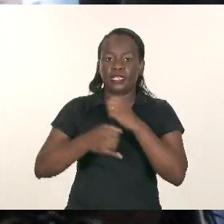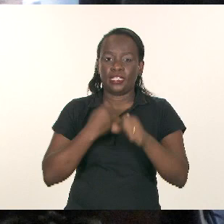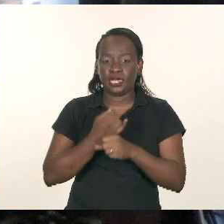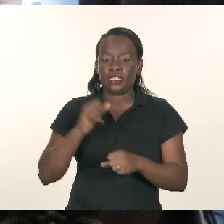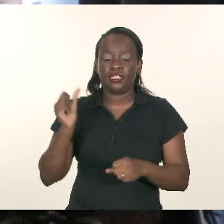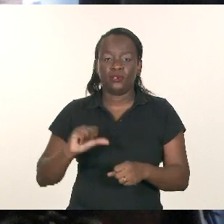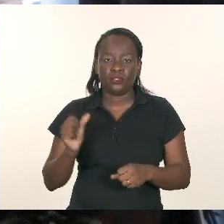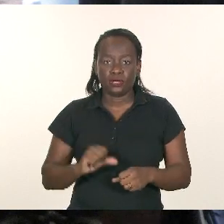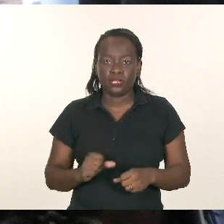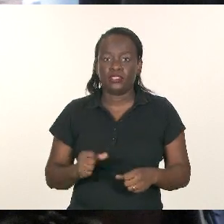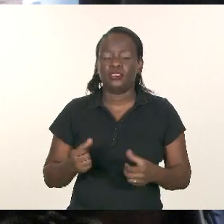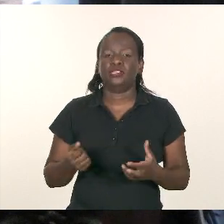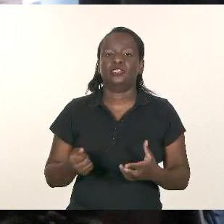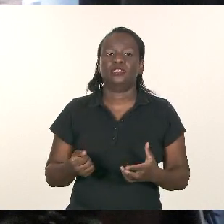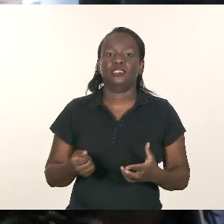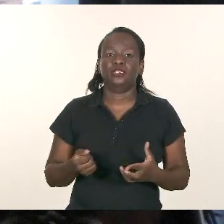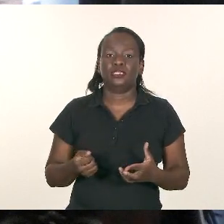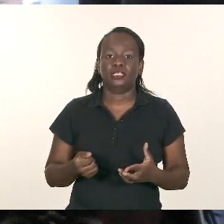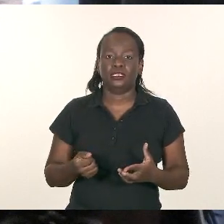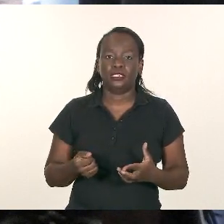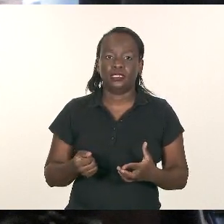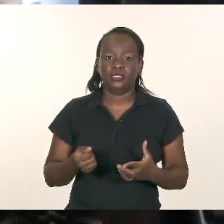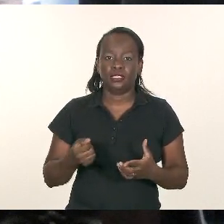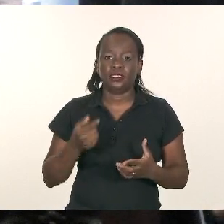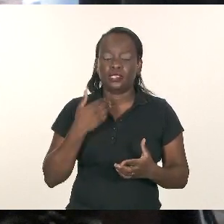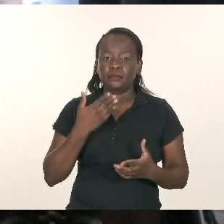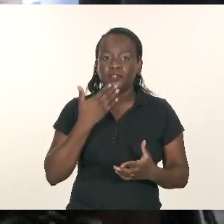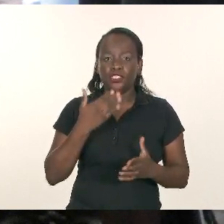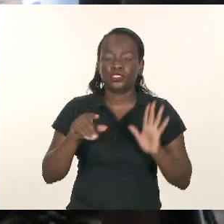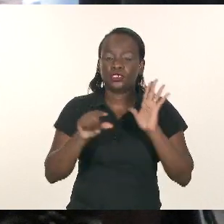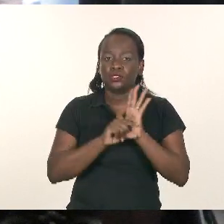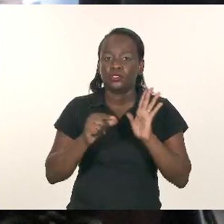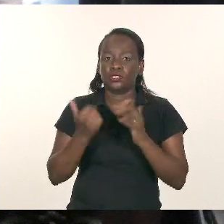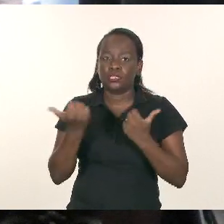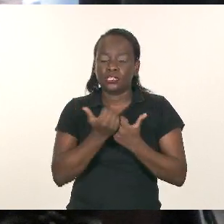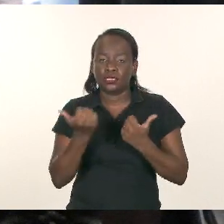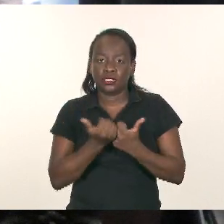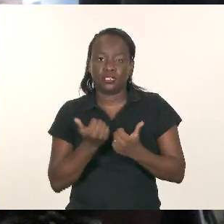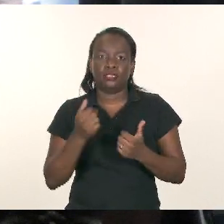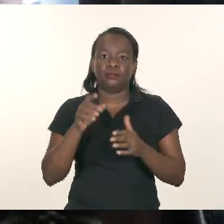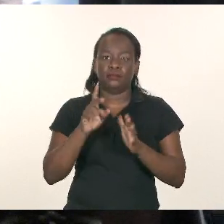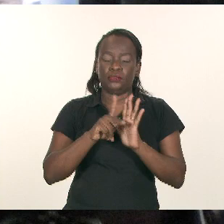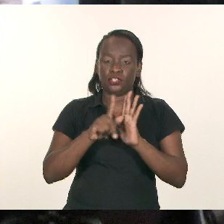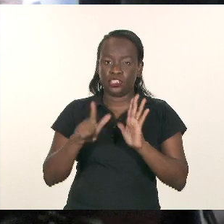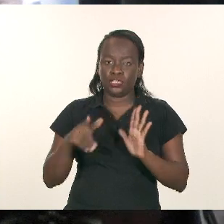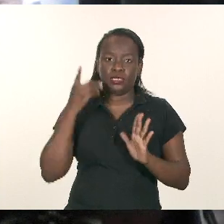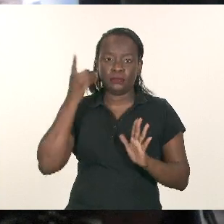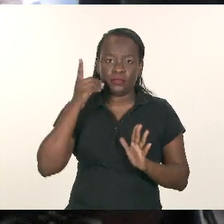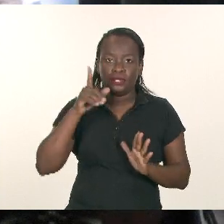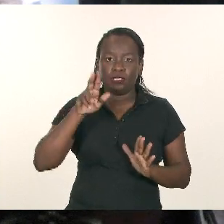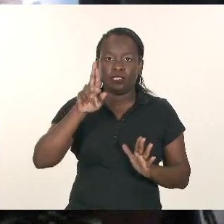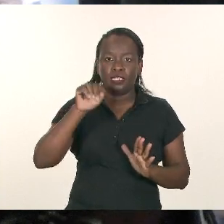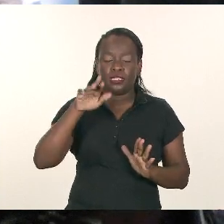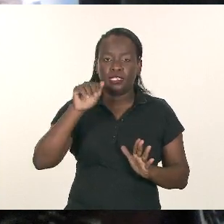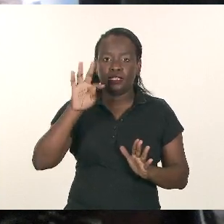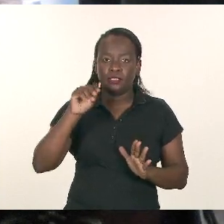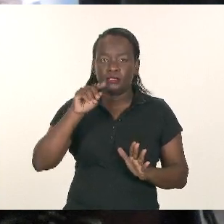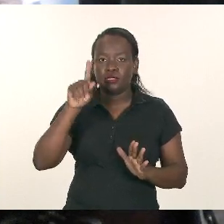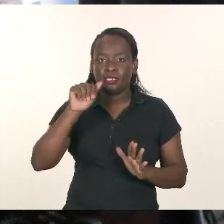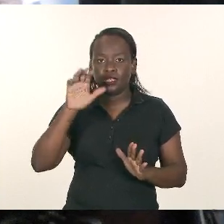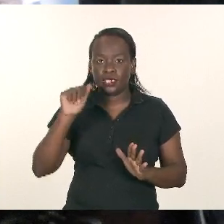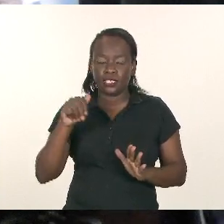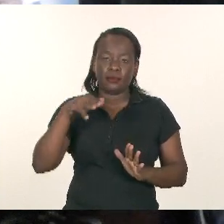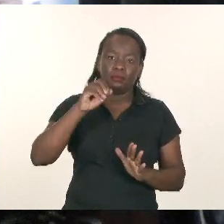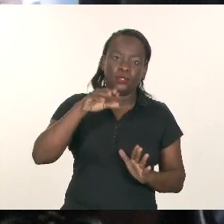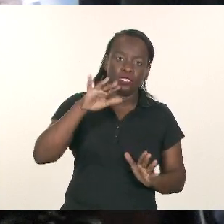não está direita aqui, não está legal. Questão eu de queria pedir ordem. a coautoria do projeto do deputado Renato Zaco, da Mônica